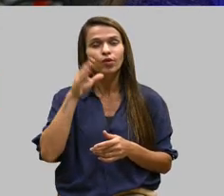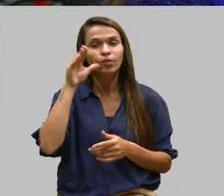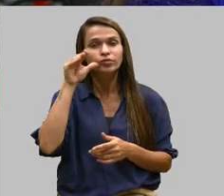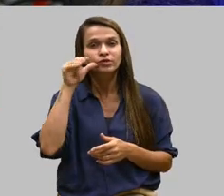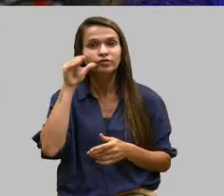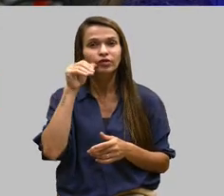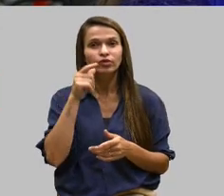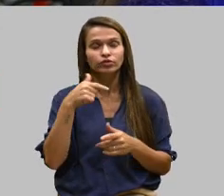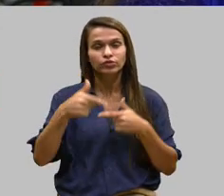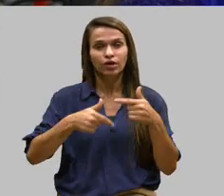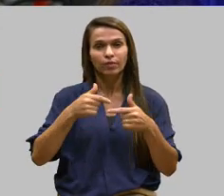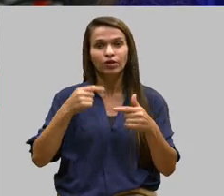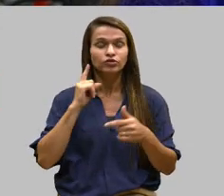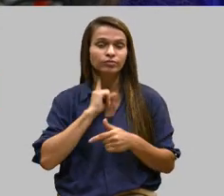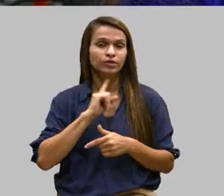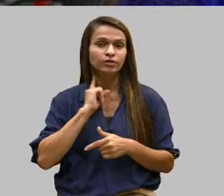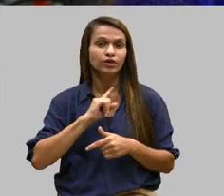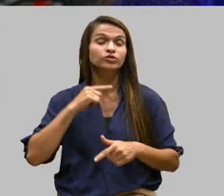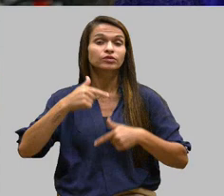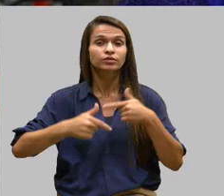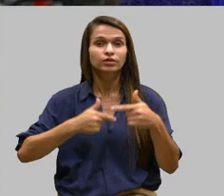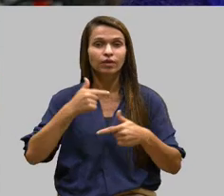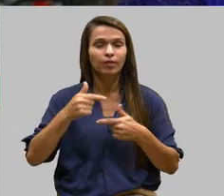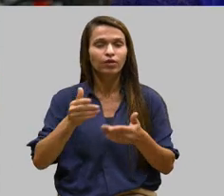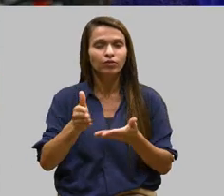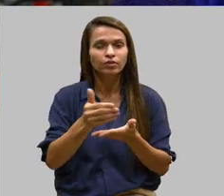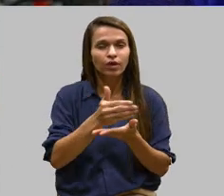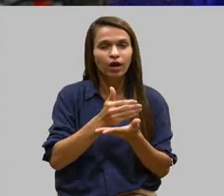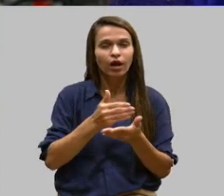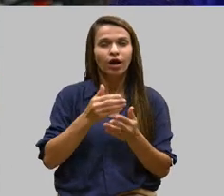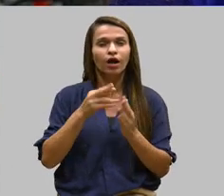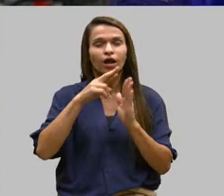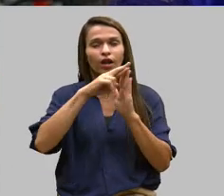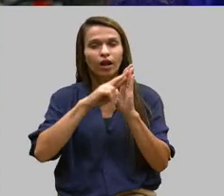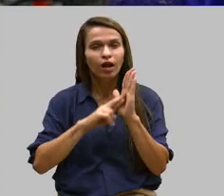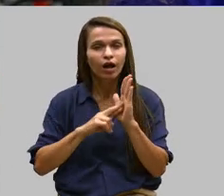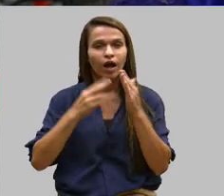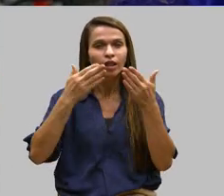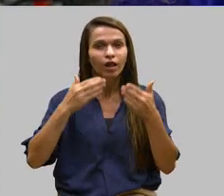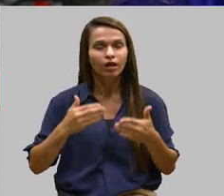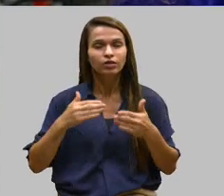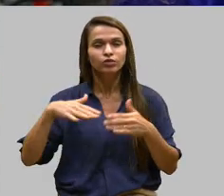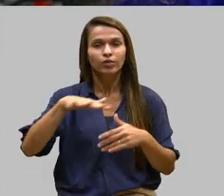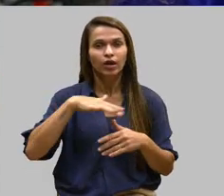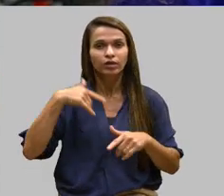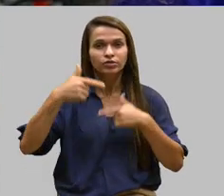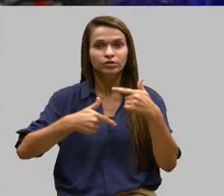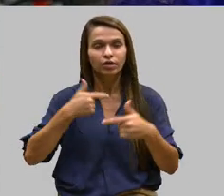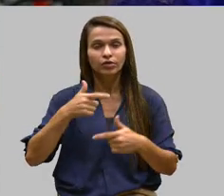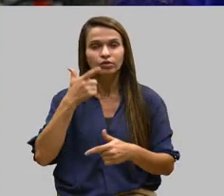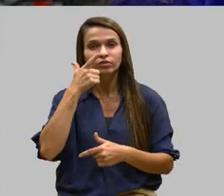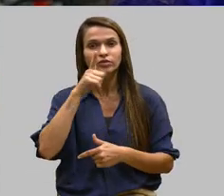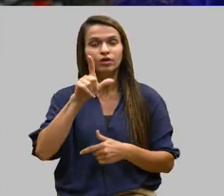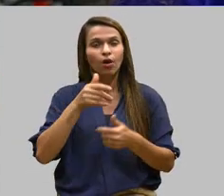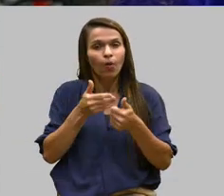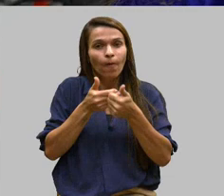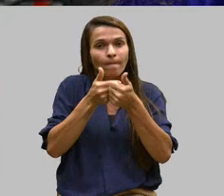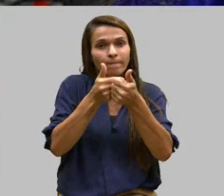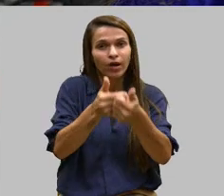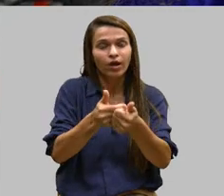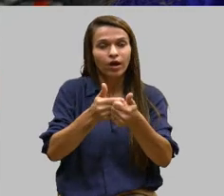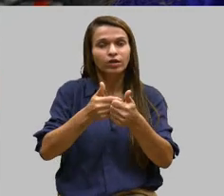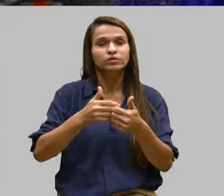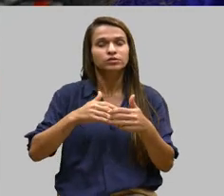de Minas Gerais que trabalha com dados relatórios de análise do mercado de trabalho que a gente consegue acompanhar essa